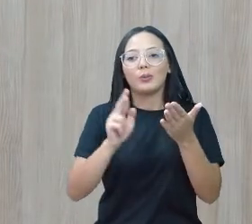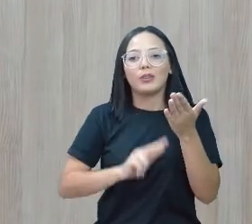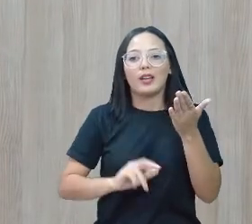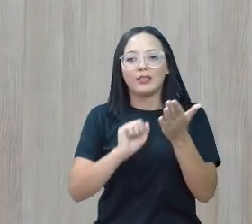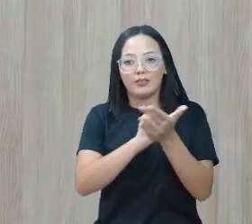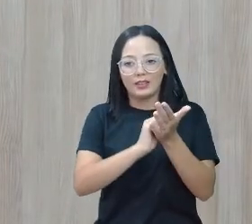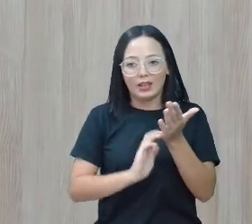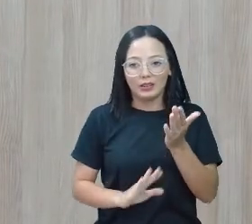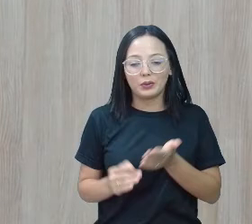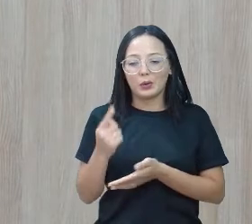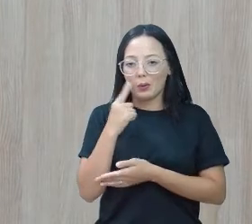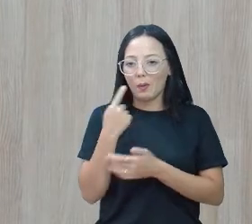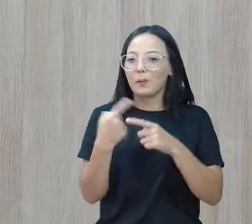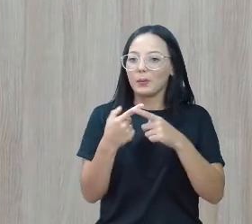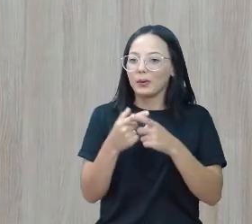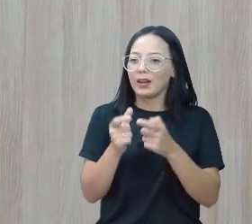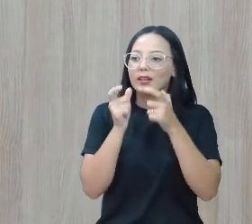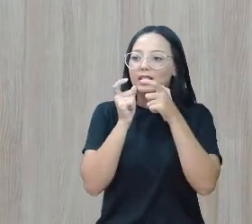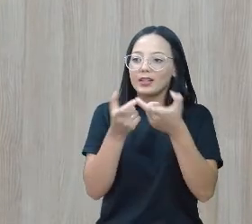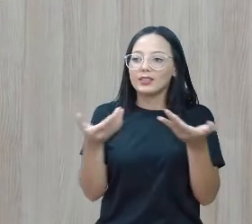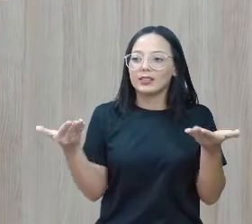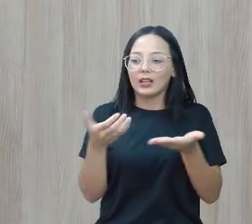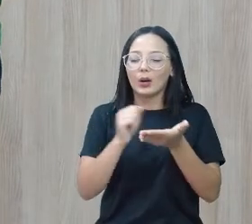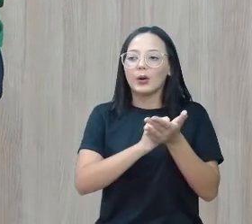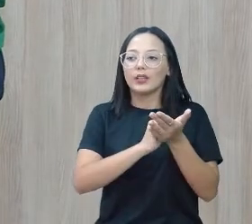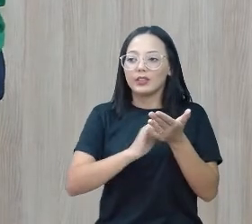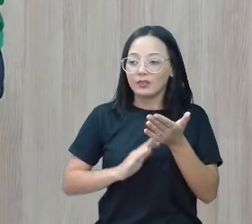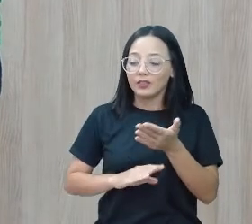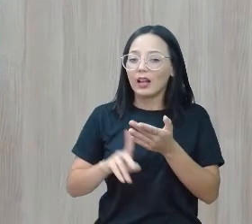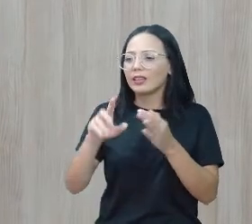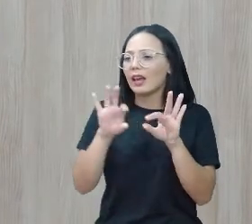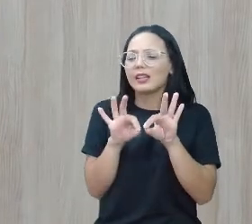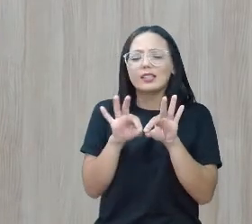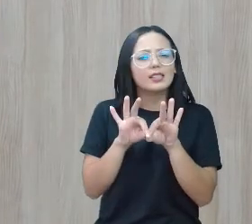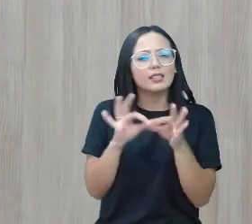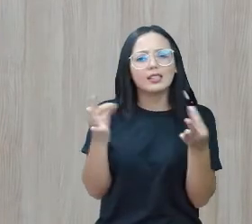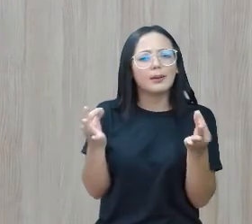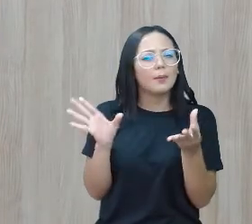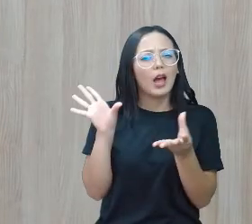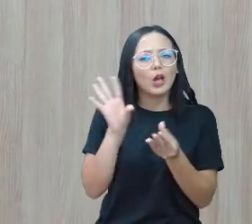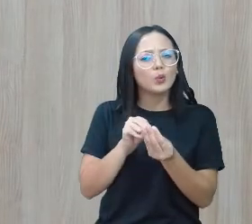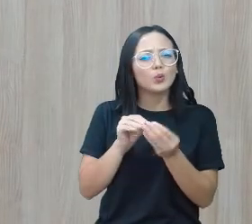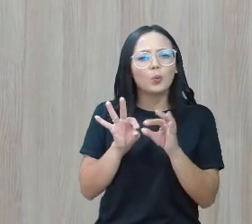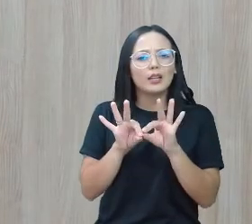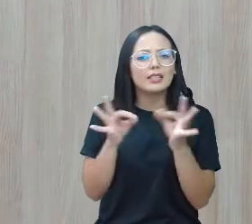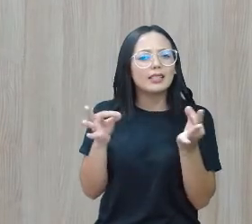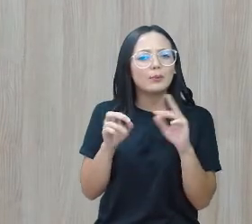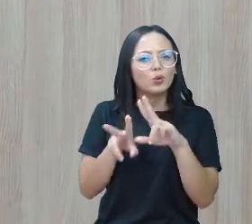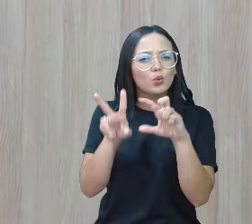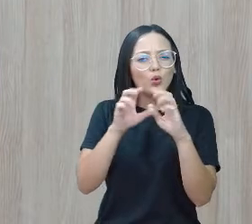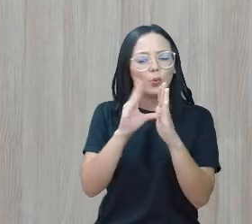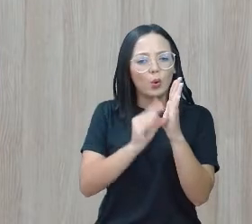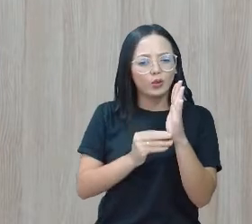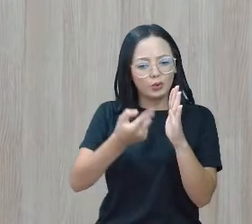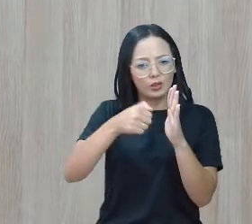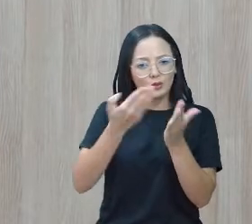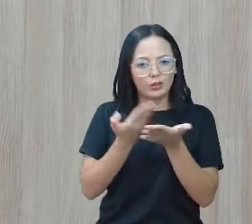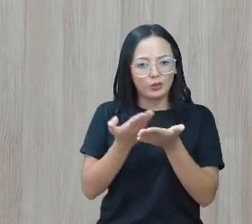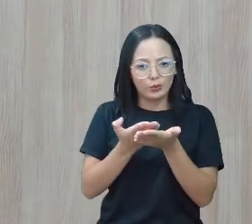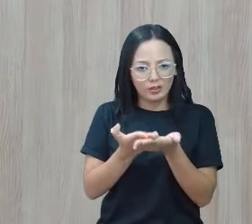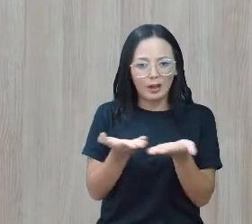é? Que é interessante, essa atividade, ela é simples, é relacionada ao conteúdo que vocês